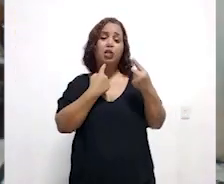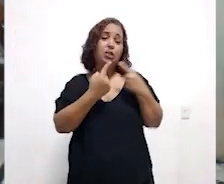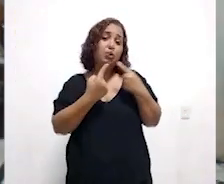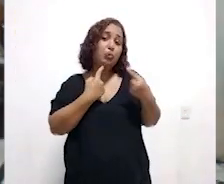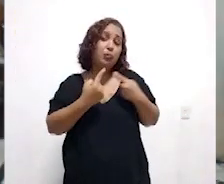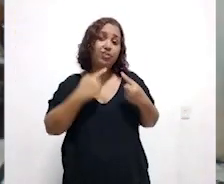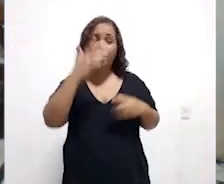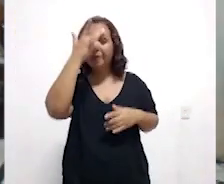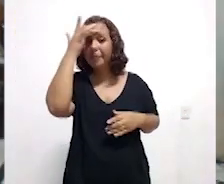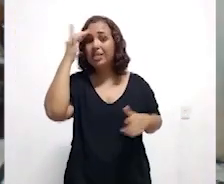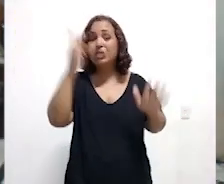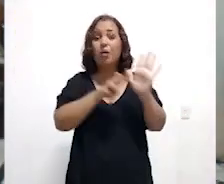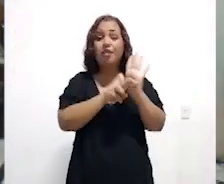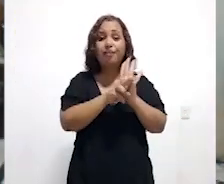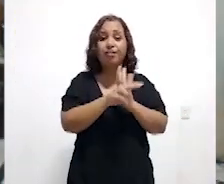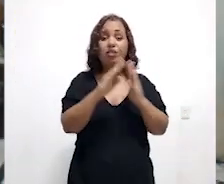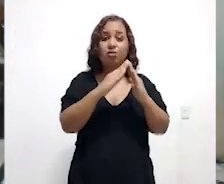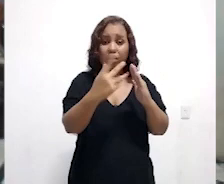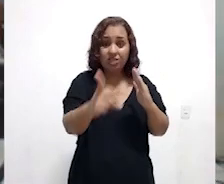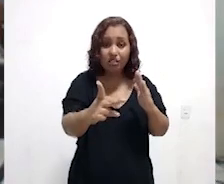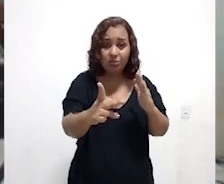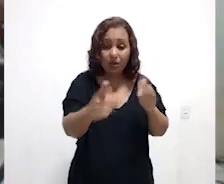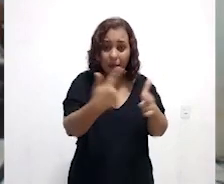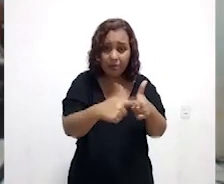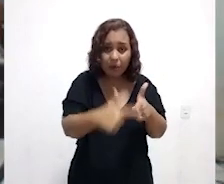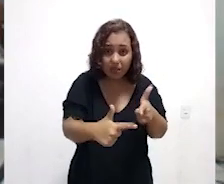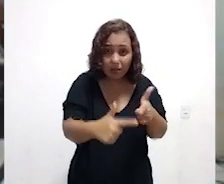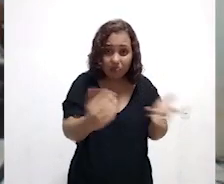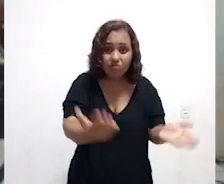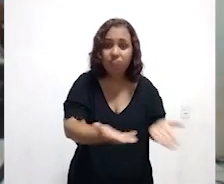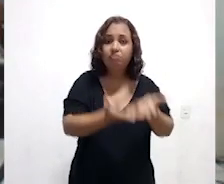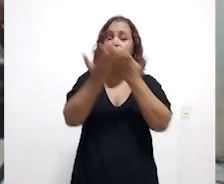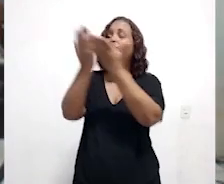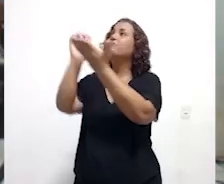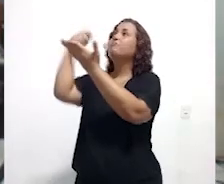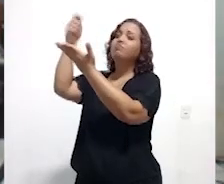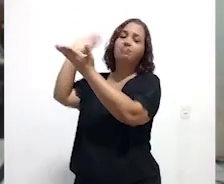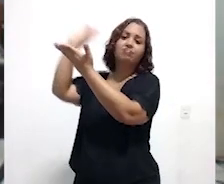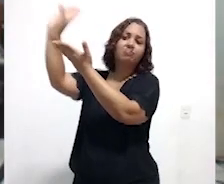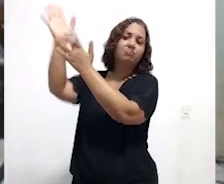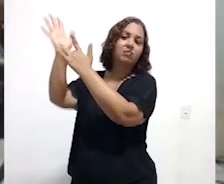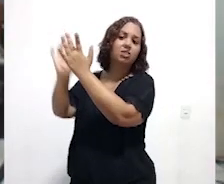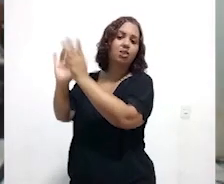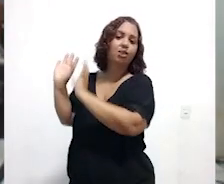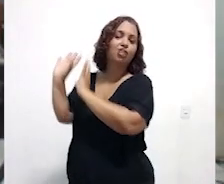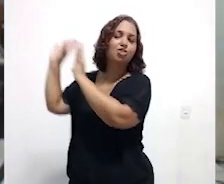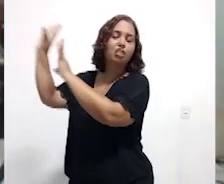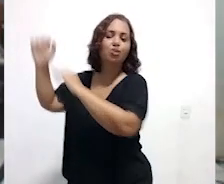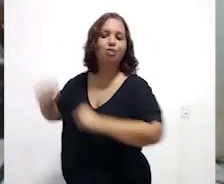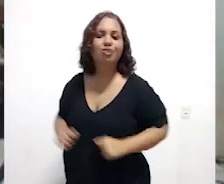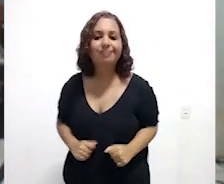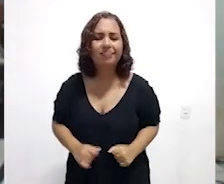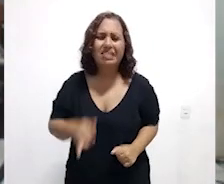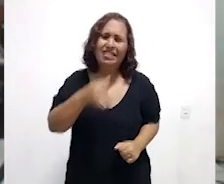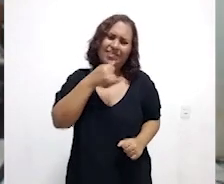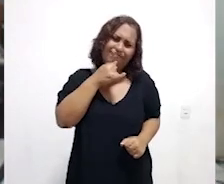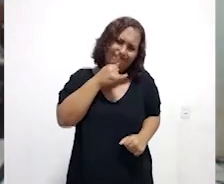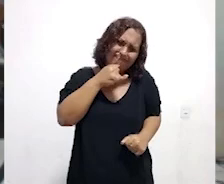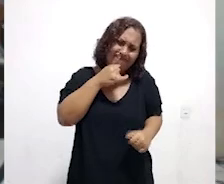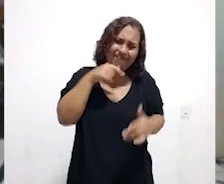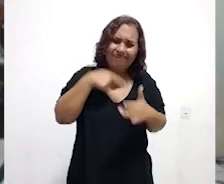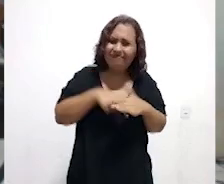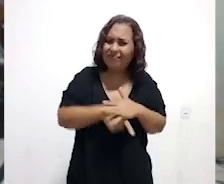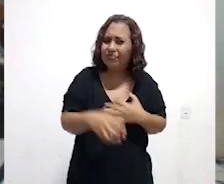casa. Leve esse problema para Jesus. É a depressão? É o quê? Seus